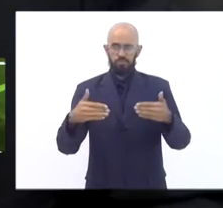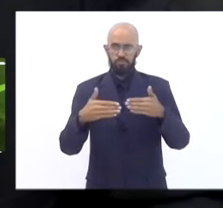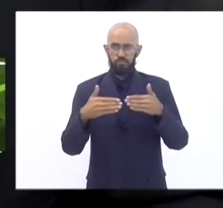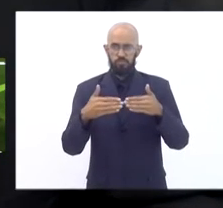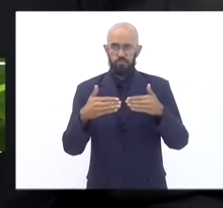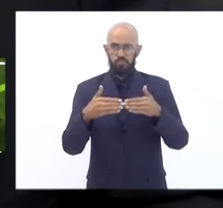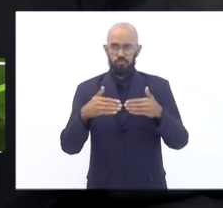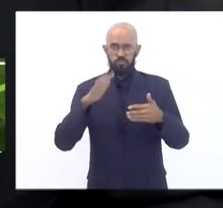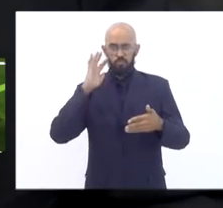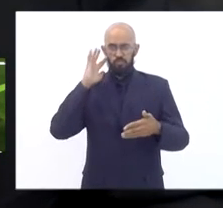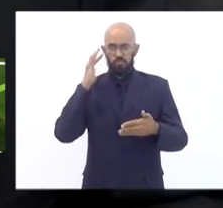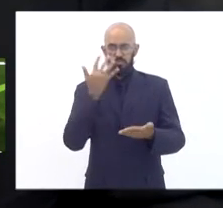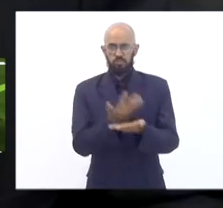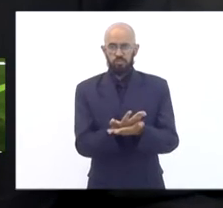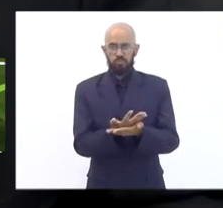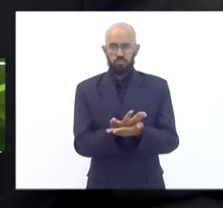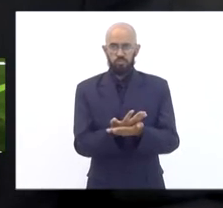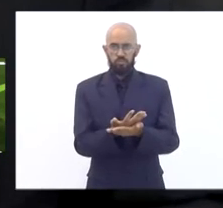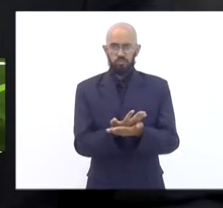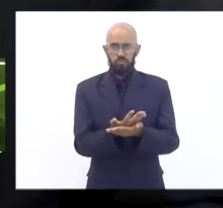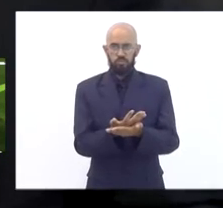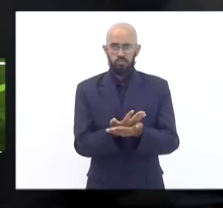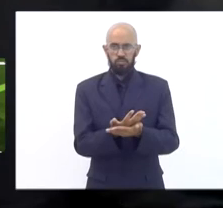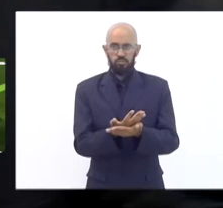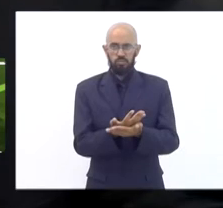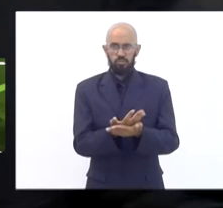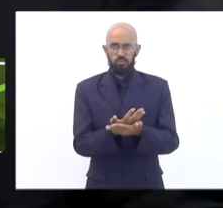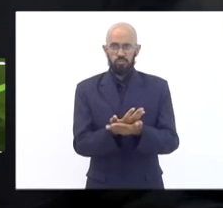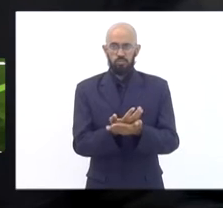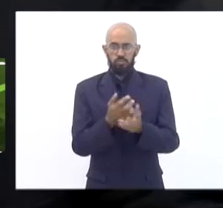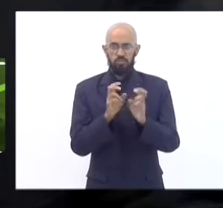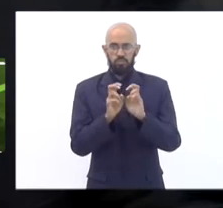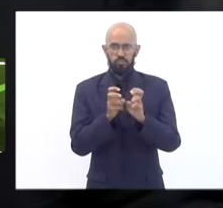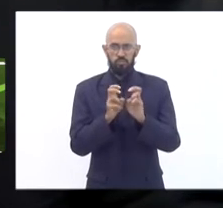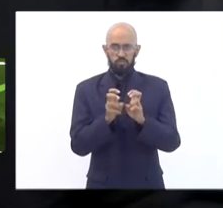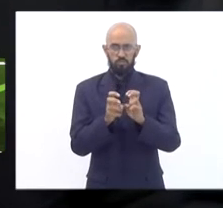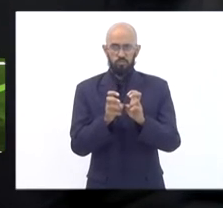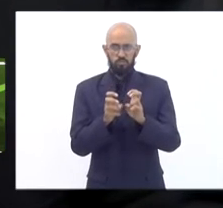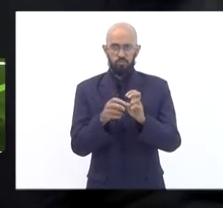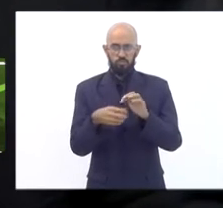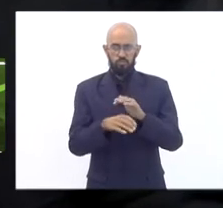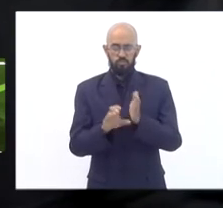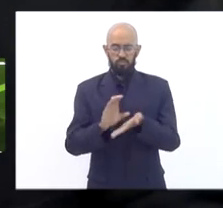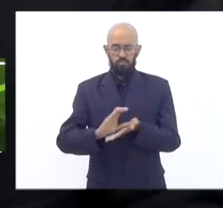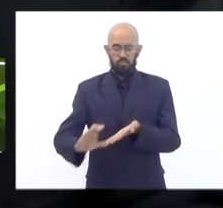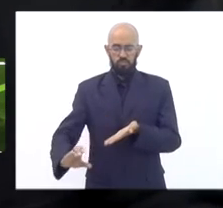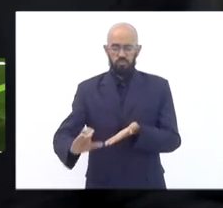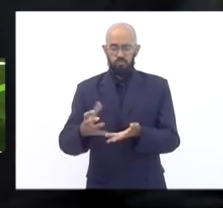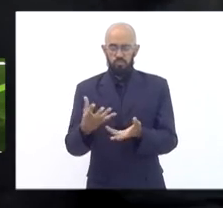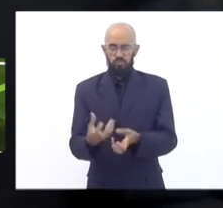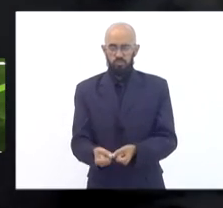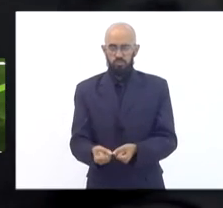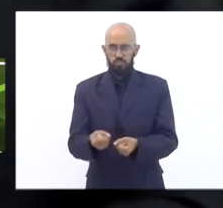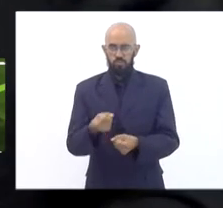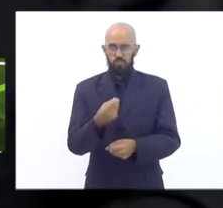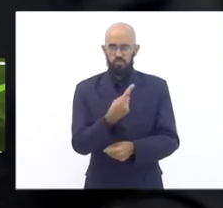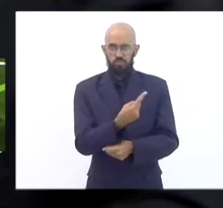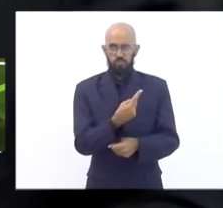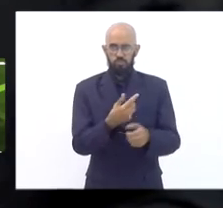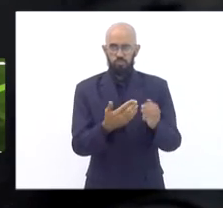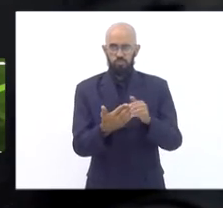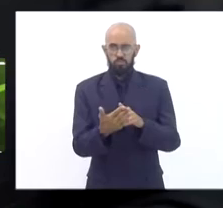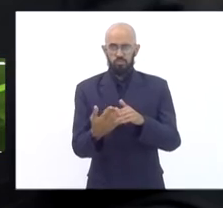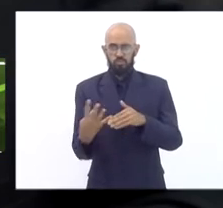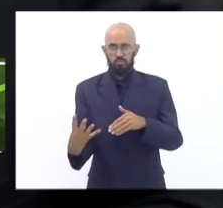resolutiva consubstanciada na execução pela concessionária dos investimentos por ela assumidos nos anexos 1 e 4 deste aditivo até 31 de